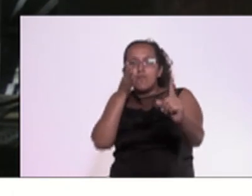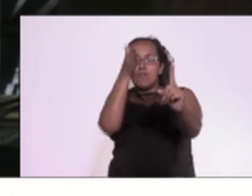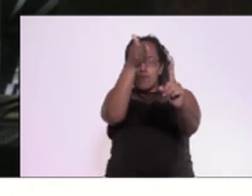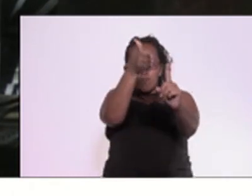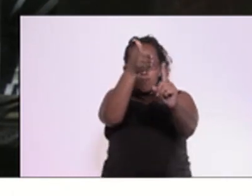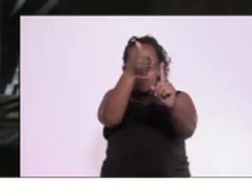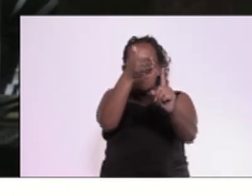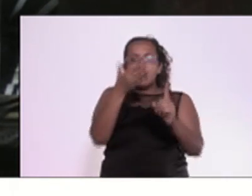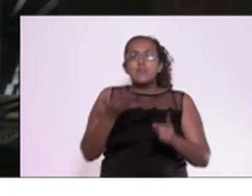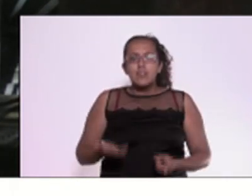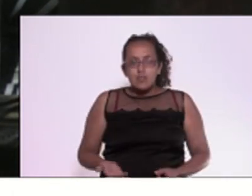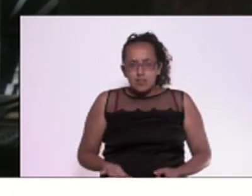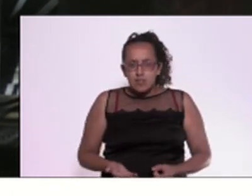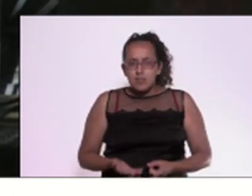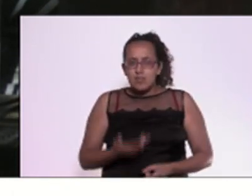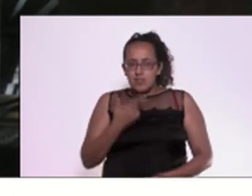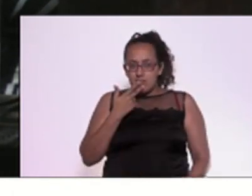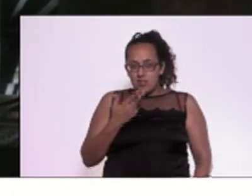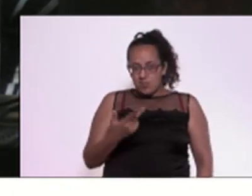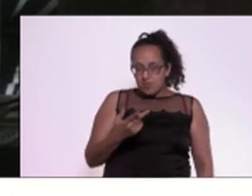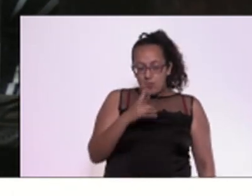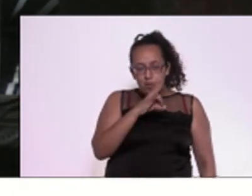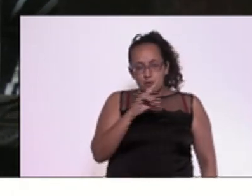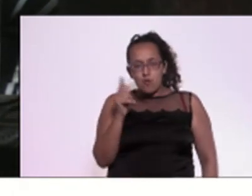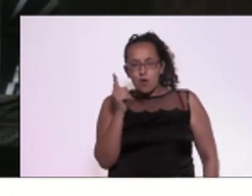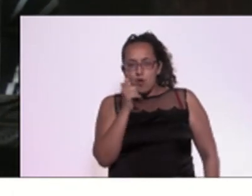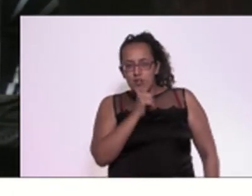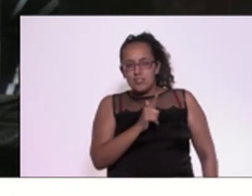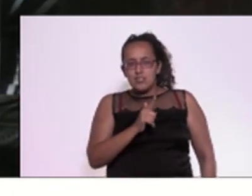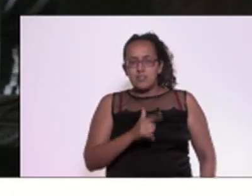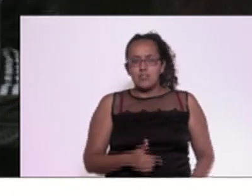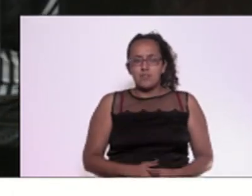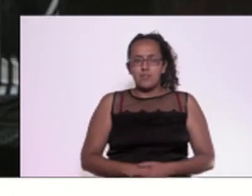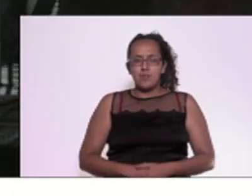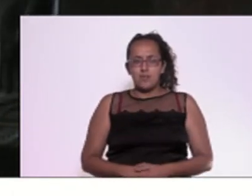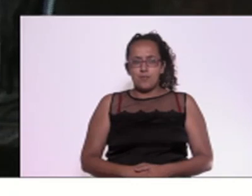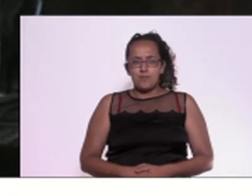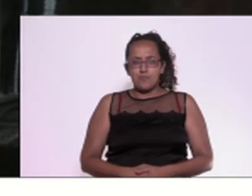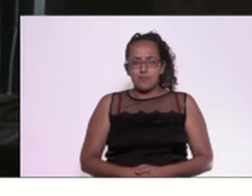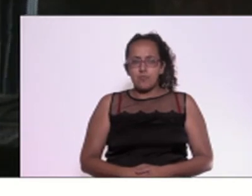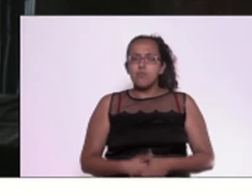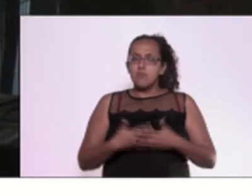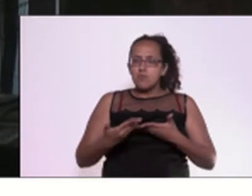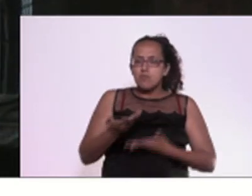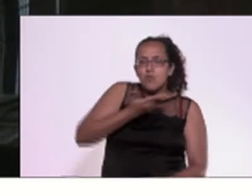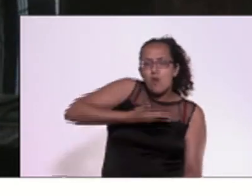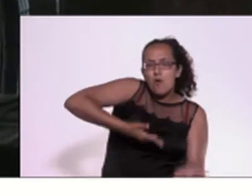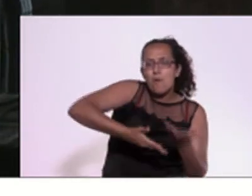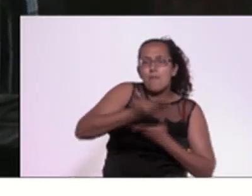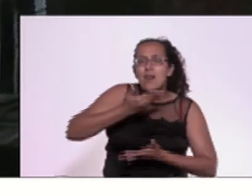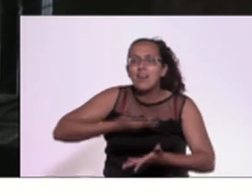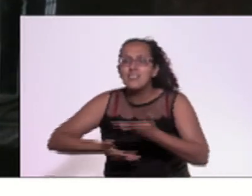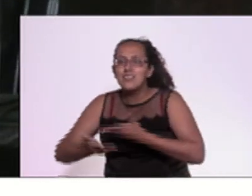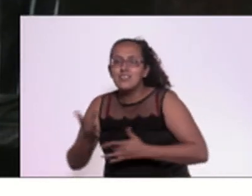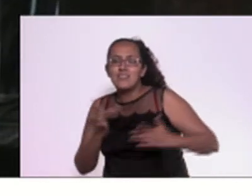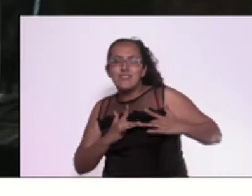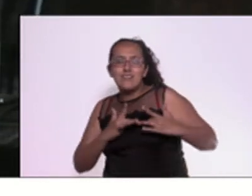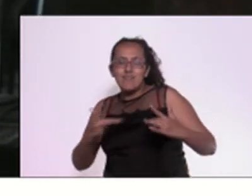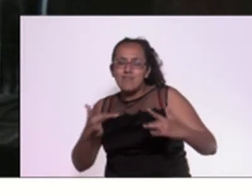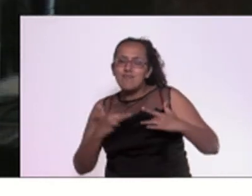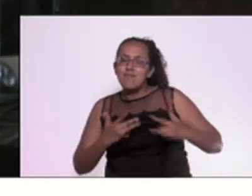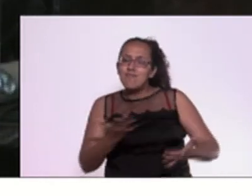1963. Quando criança, inventei túneis no monte de terra de embolso do velho Ivo